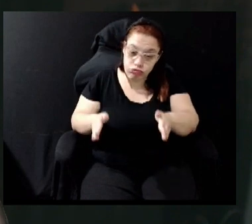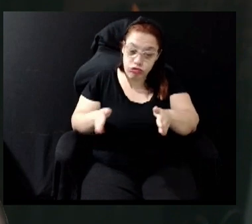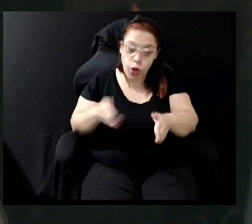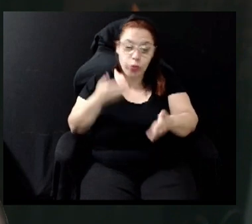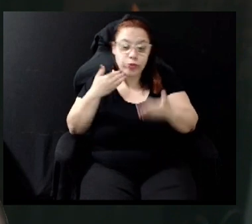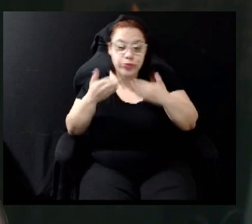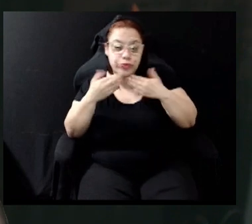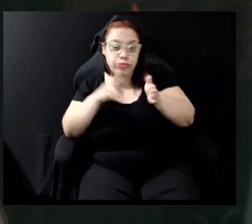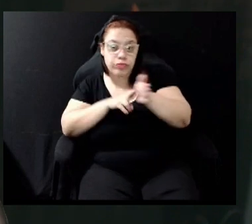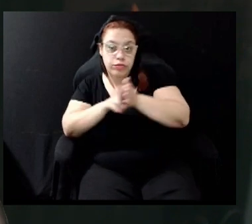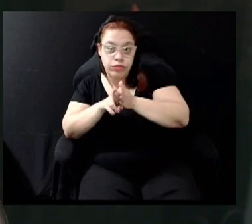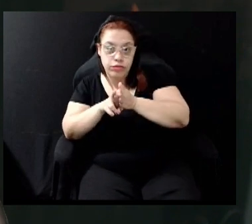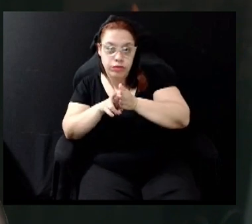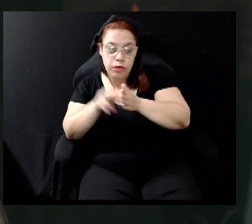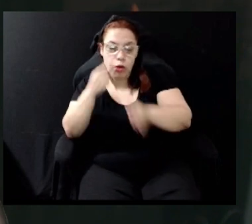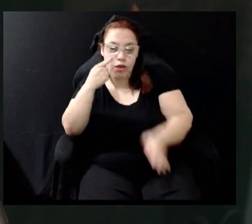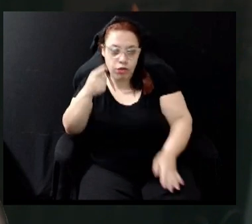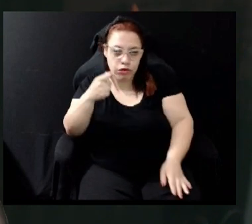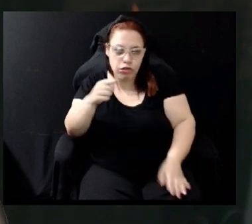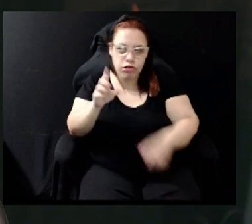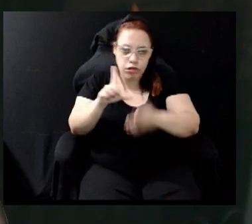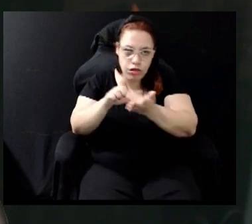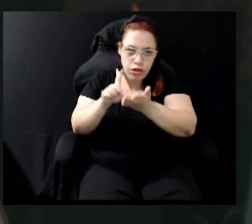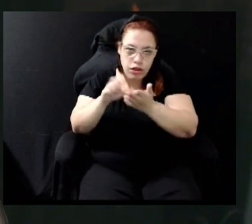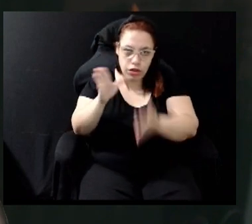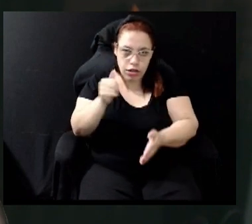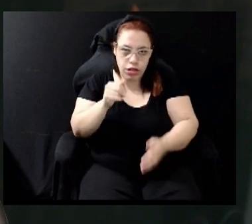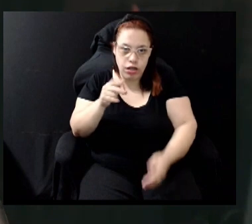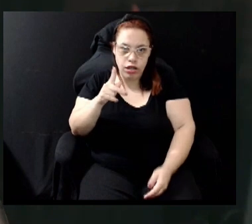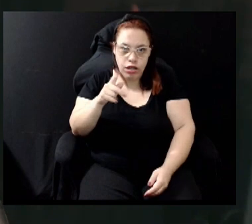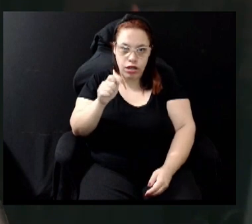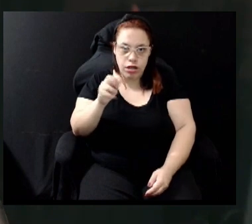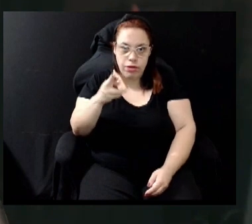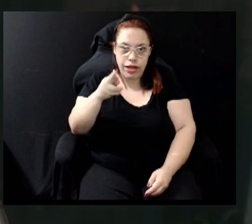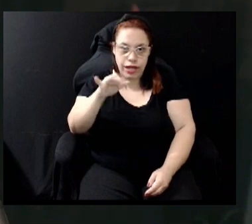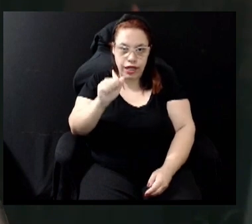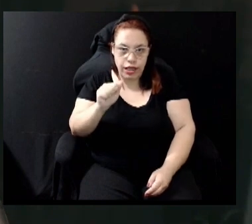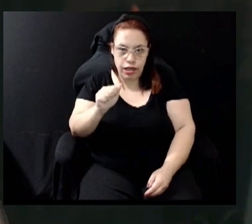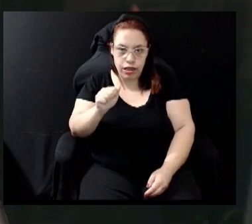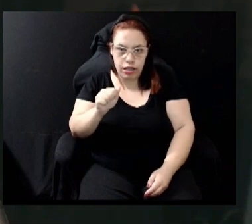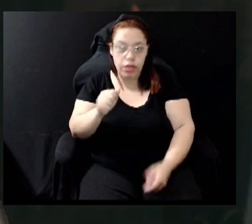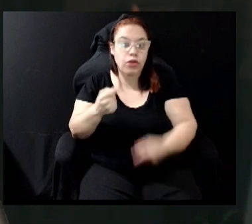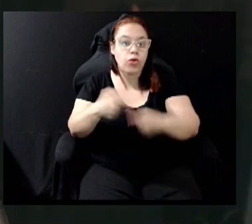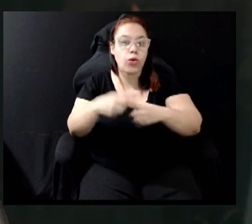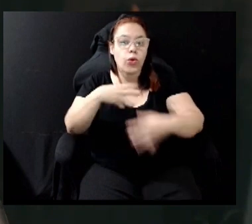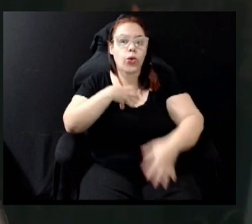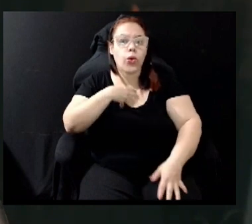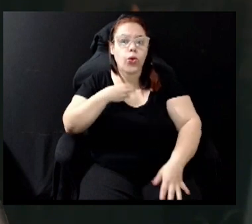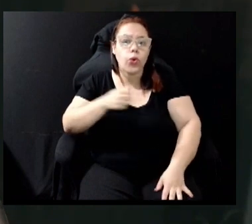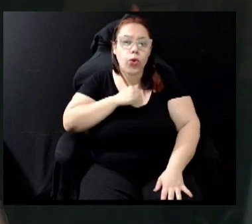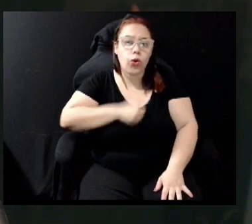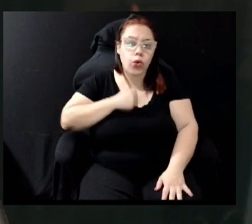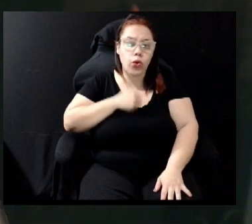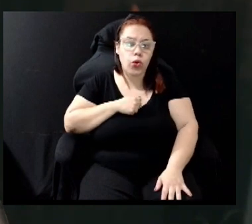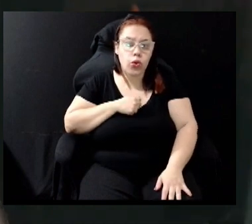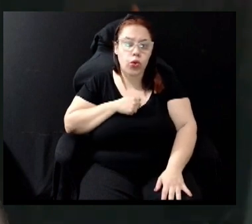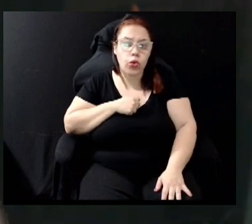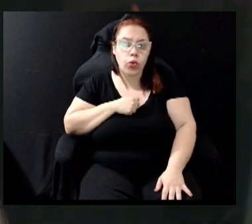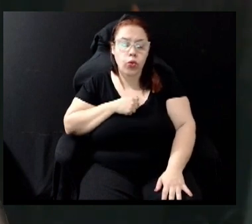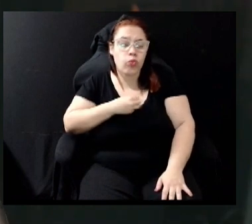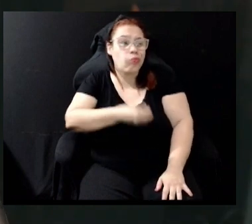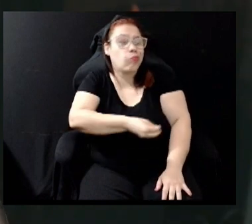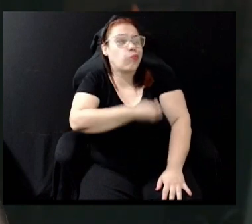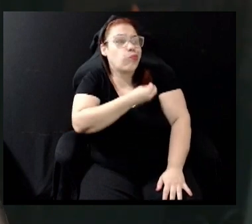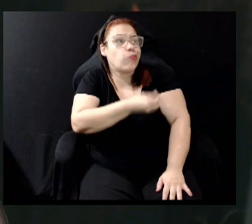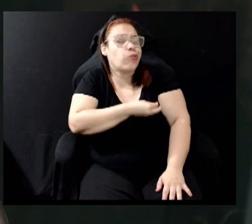perguntas, vamos dando uma olhadinha nessas fotos. Vamos lá. A Patrícia, Nova Europa. Por que sentimos mais saudades de certas épocas da vida do que